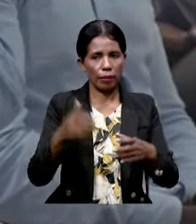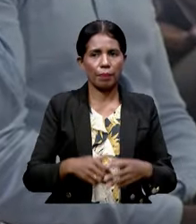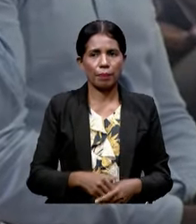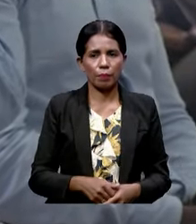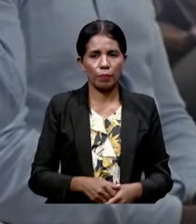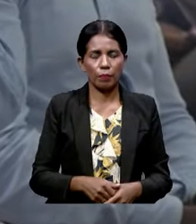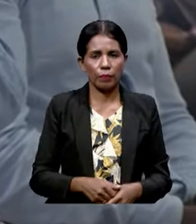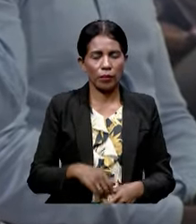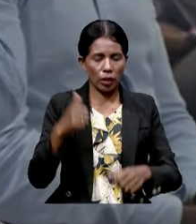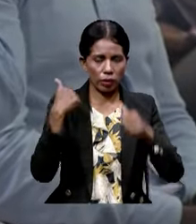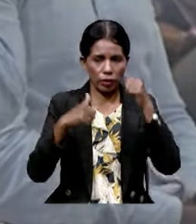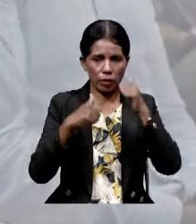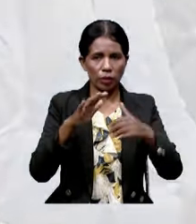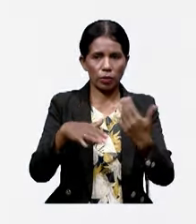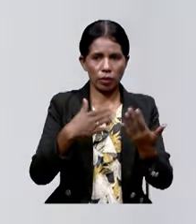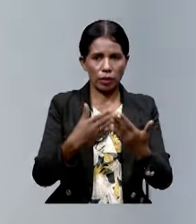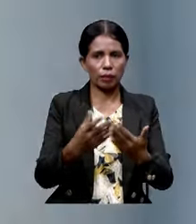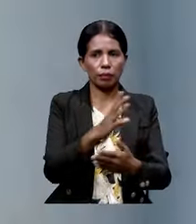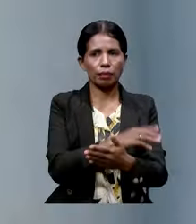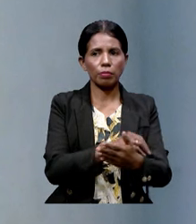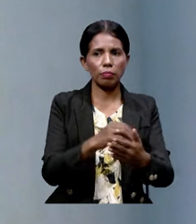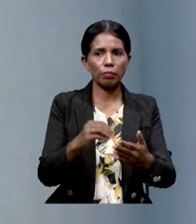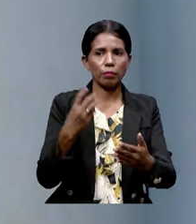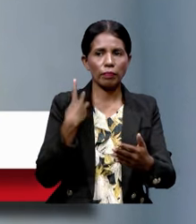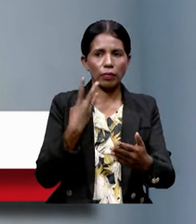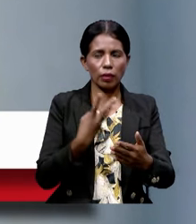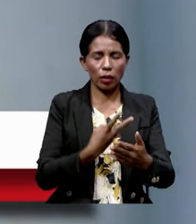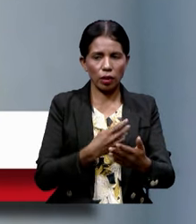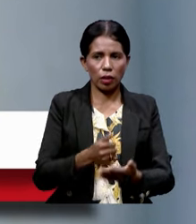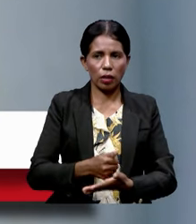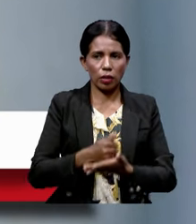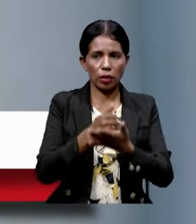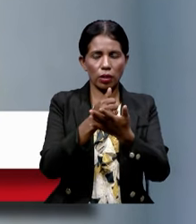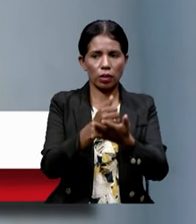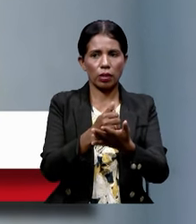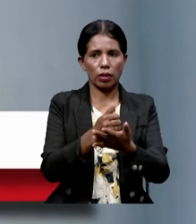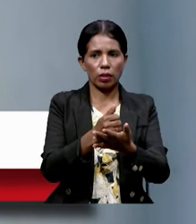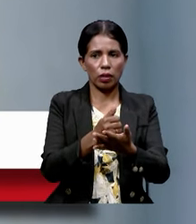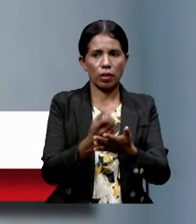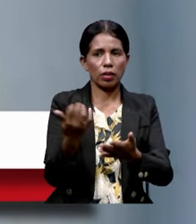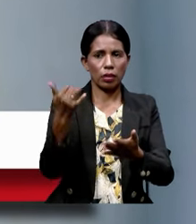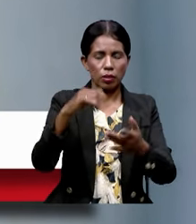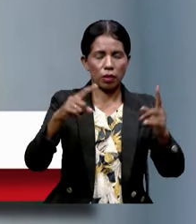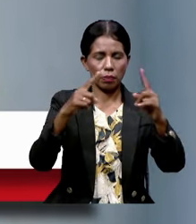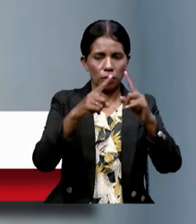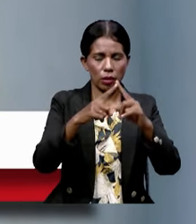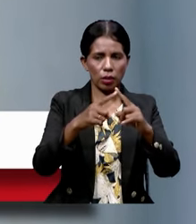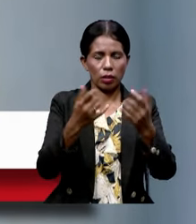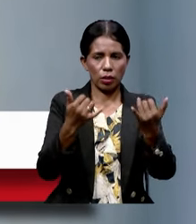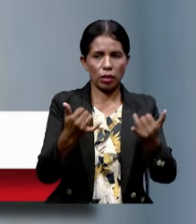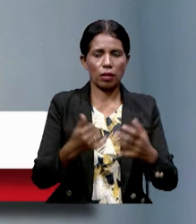Sira, nebe Maca, durante né, ajuda ela, assiste ela, Sira, Bahaloto, Oin,